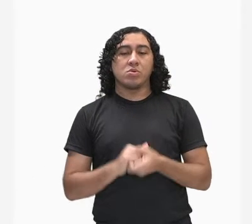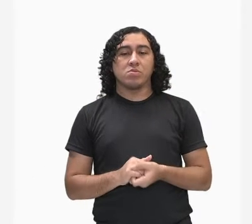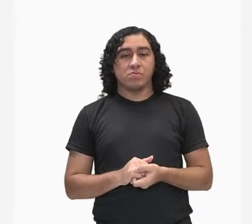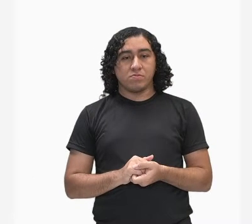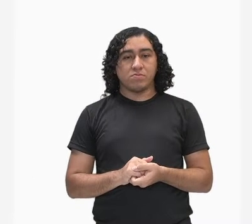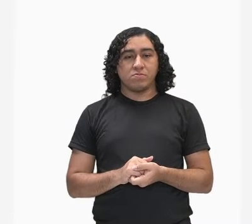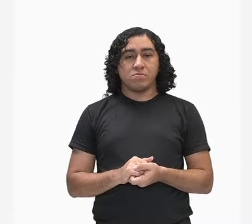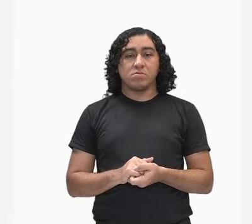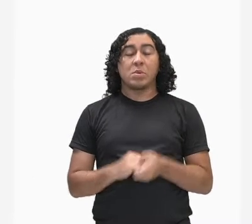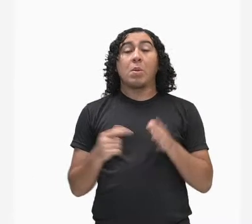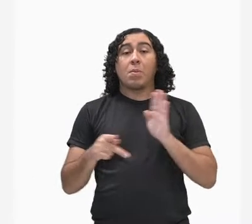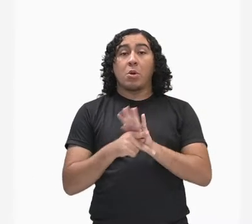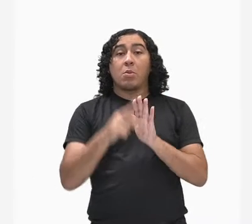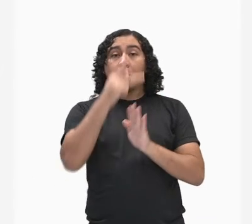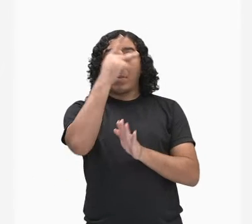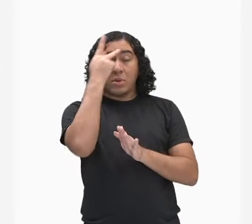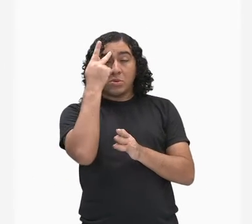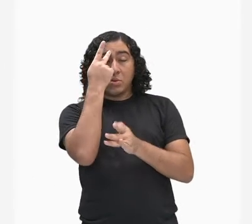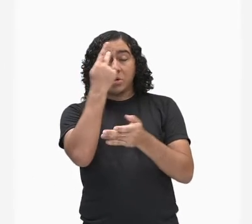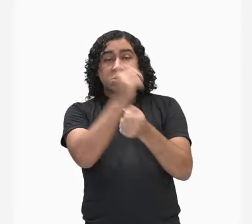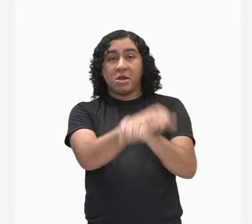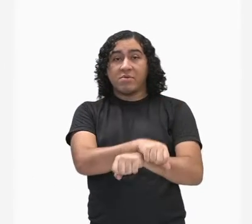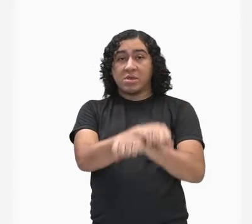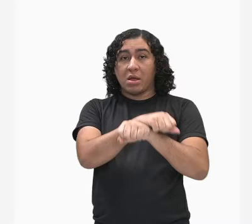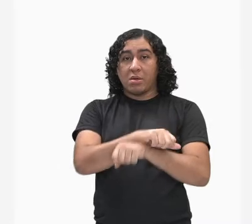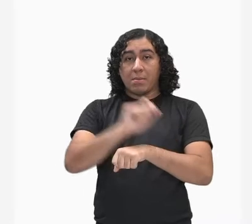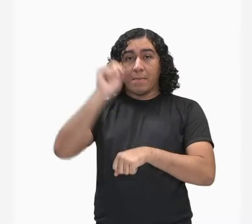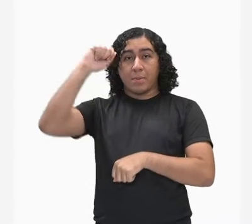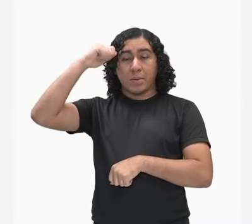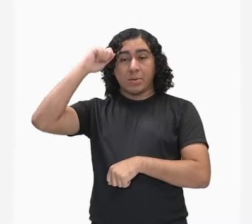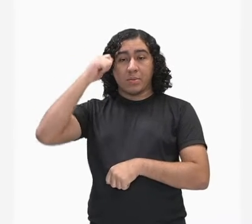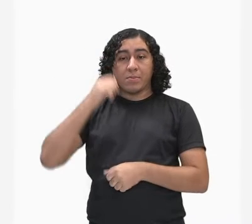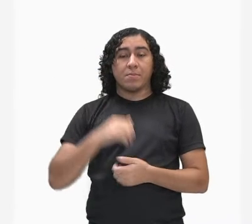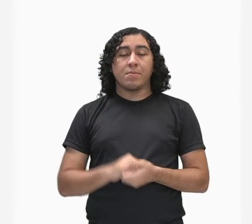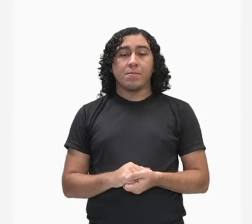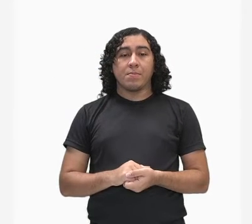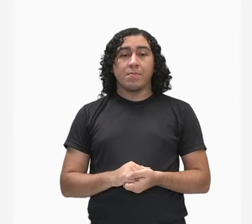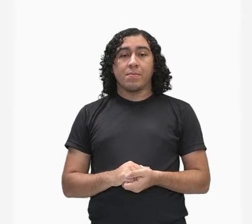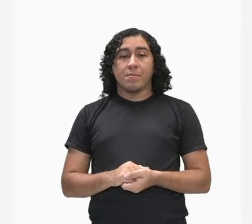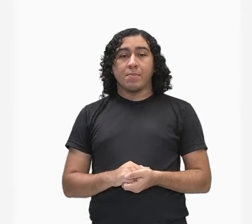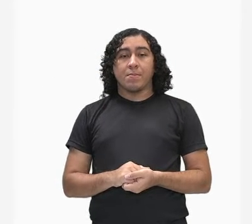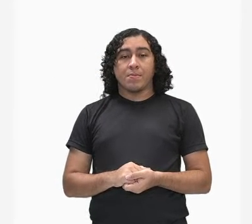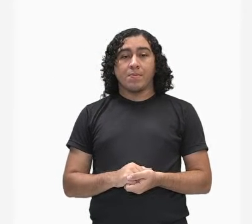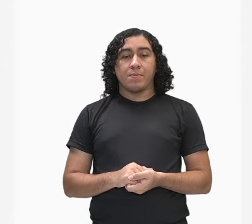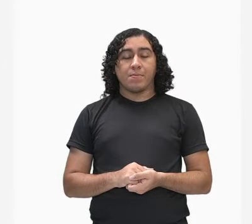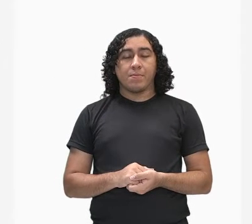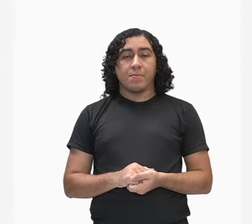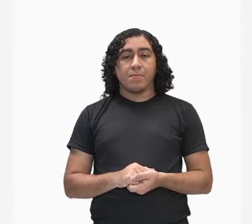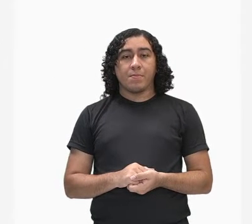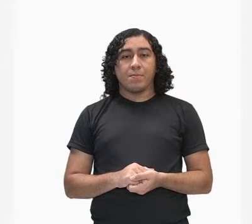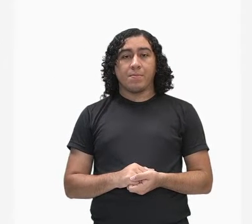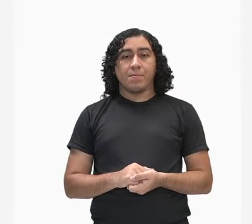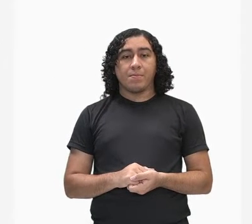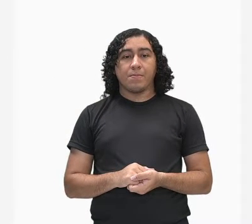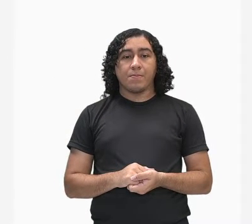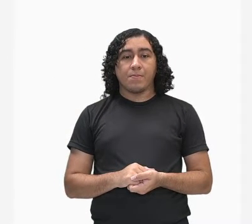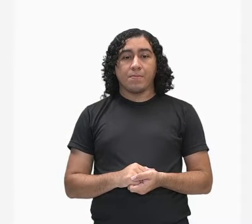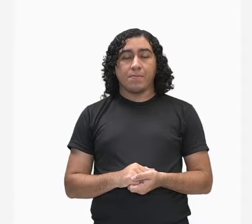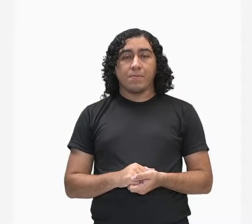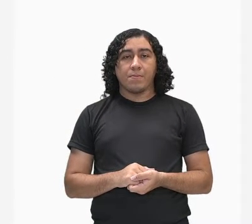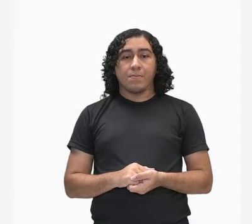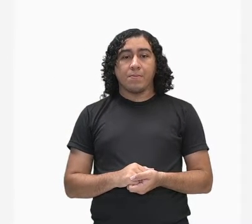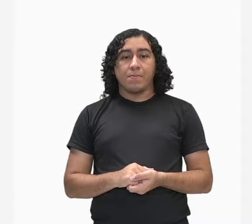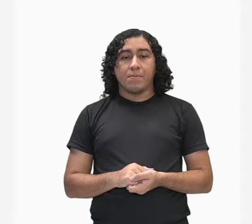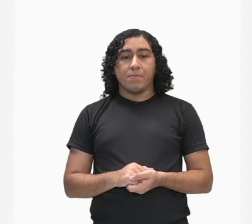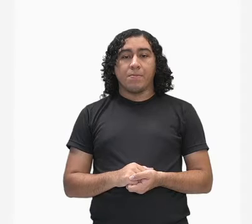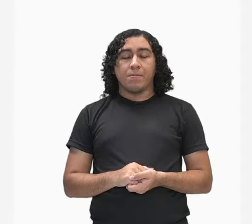dos escravizados, dos negros escravizados. Então, como abrir mão? E isso nós podemos perceber que